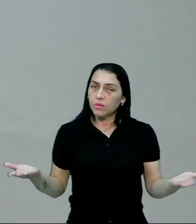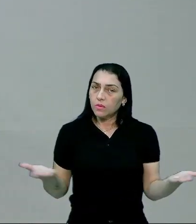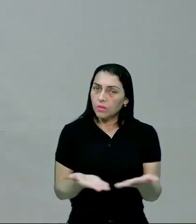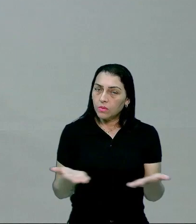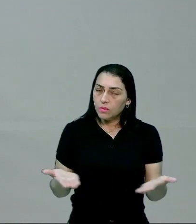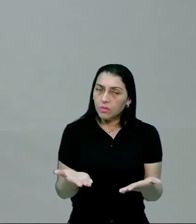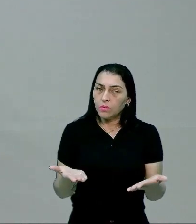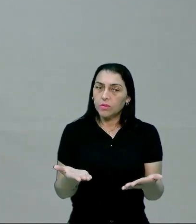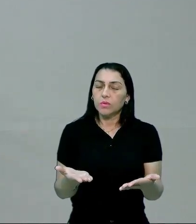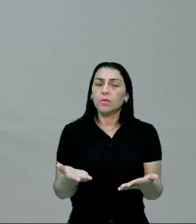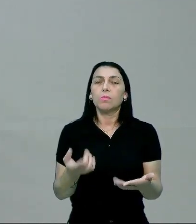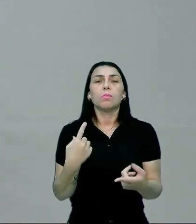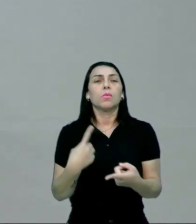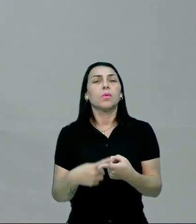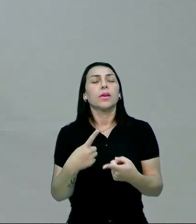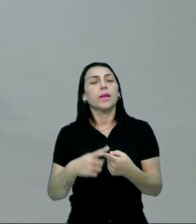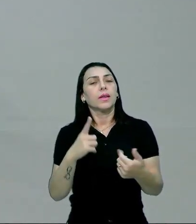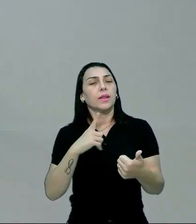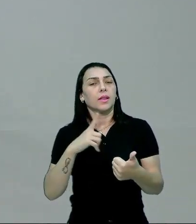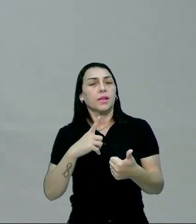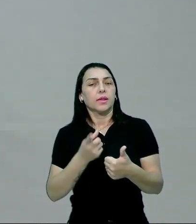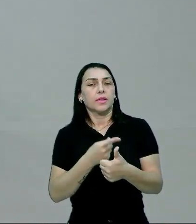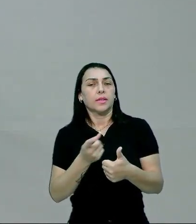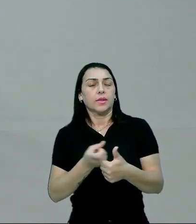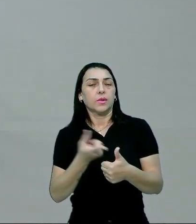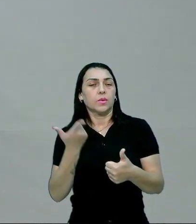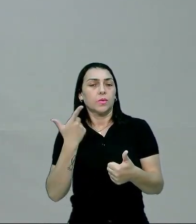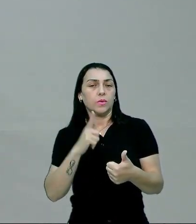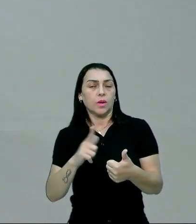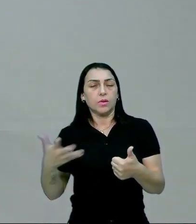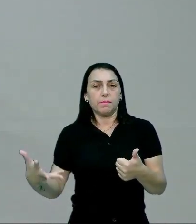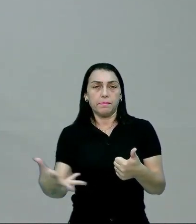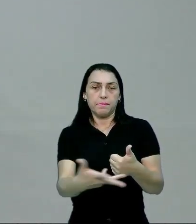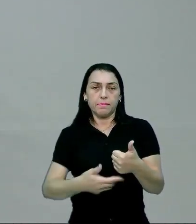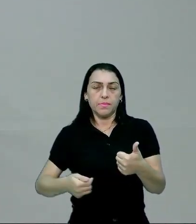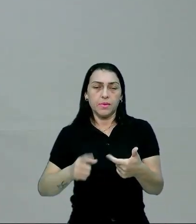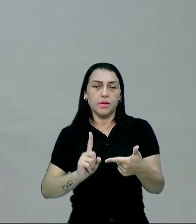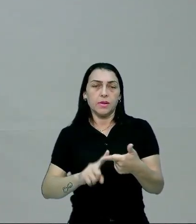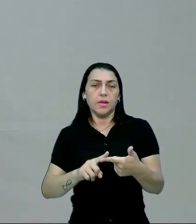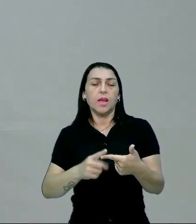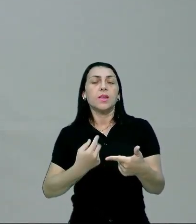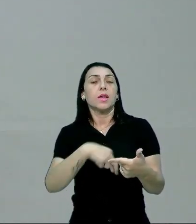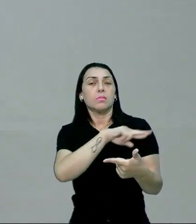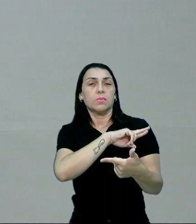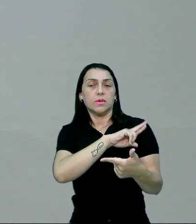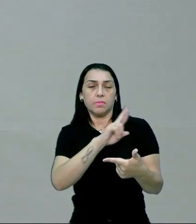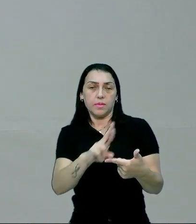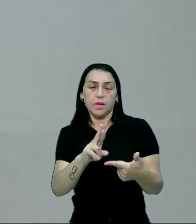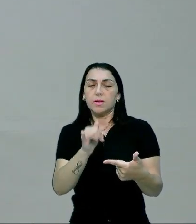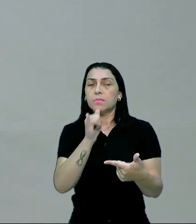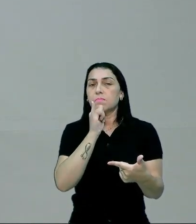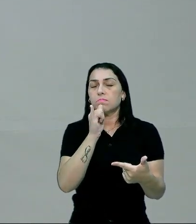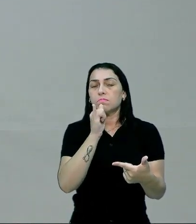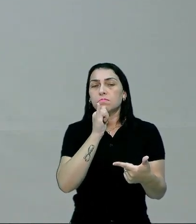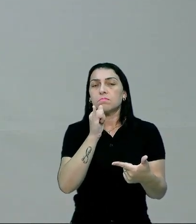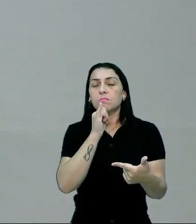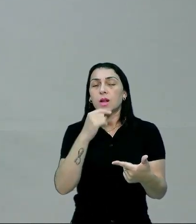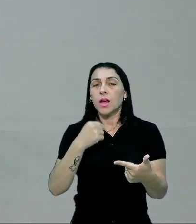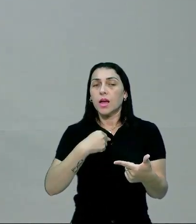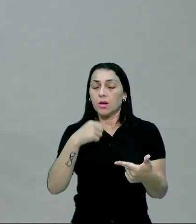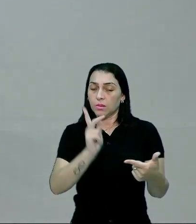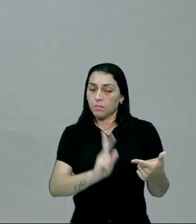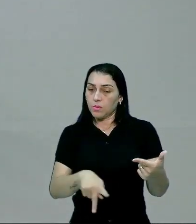atuais. Complexa porque envolve a aquisição de habilidades, de competências. Por exemplo, para eu